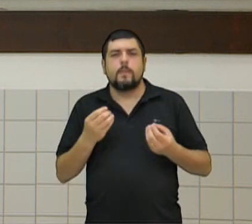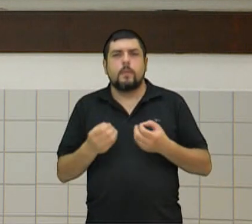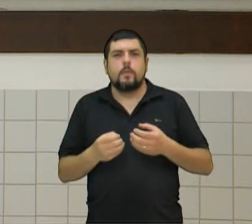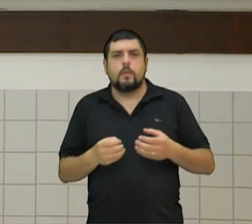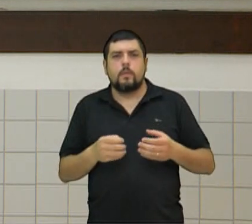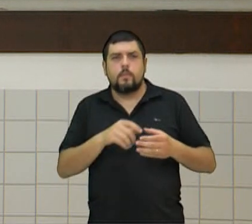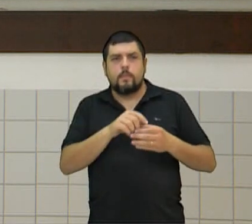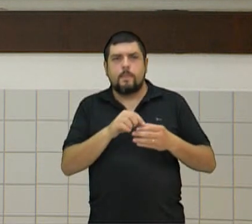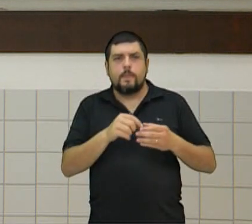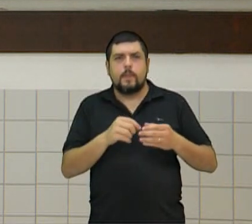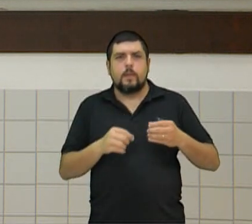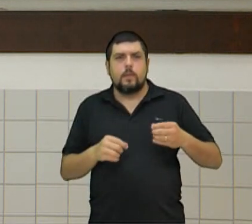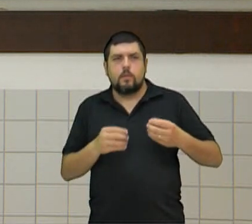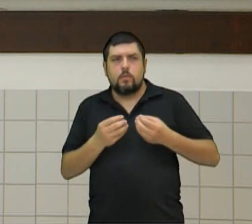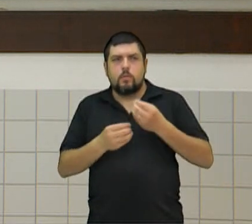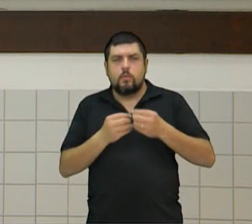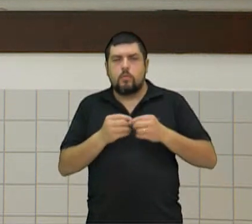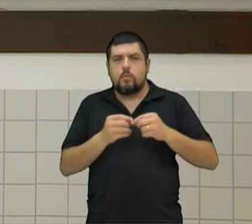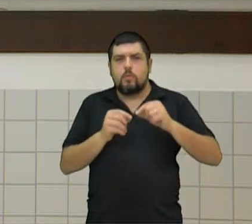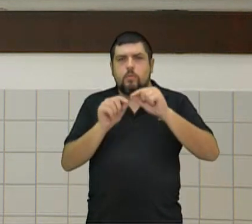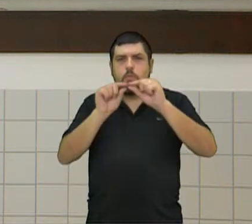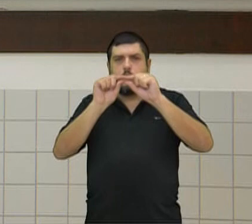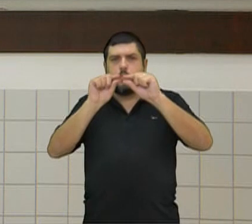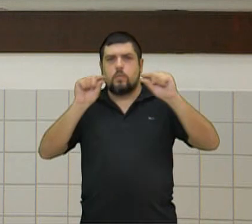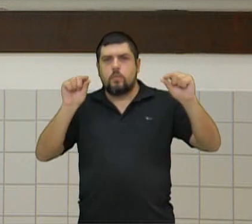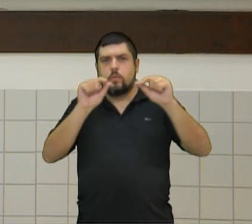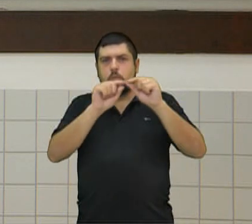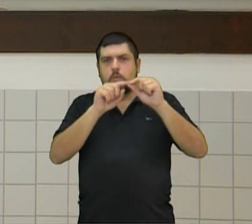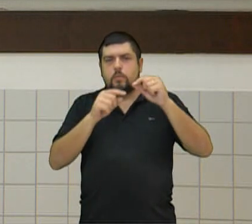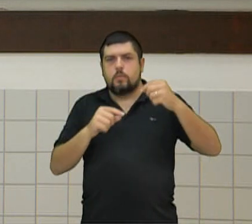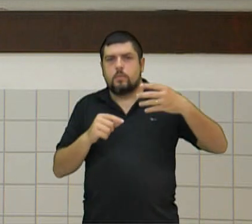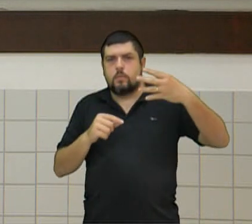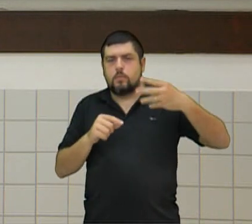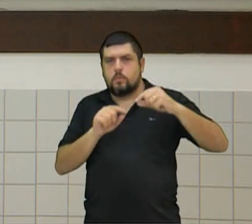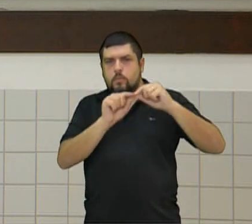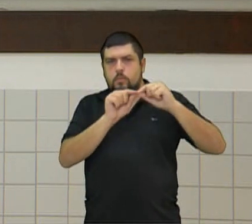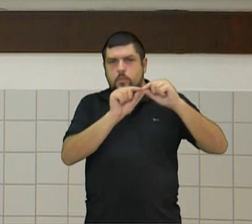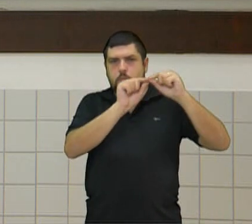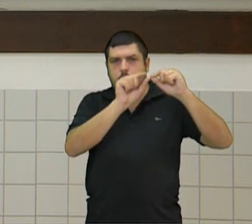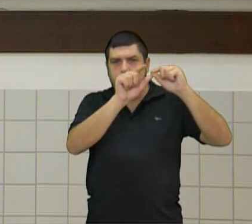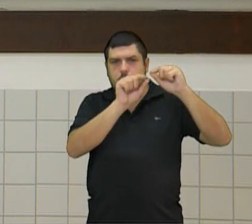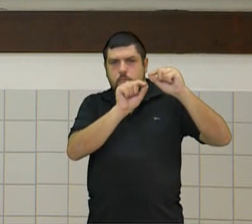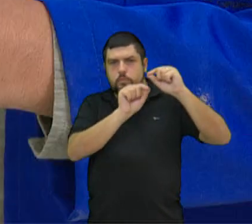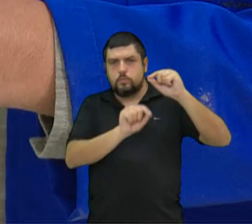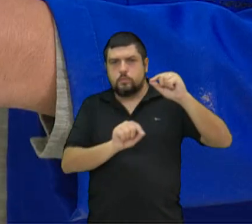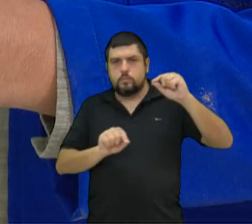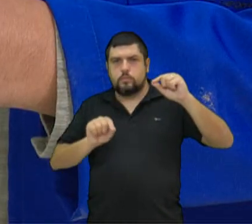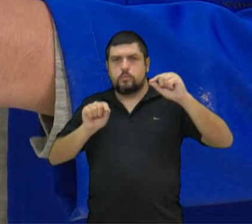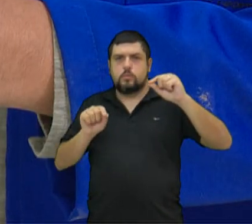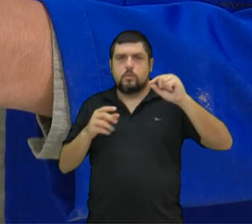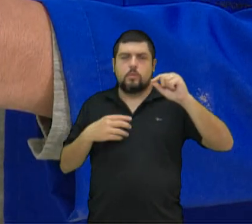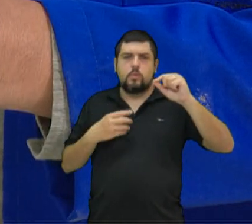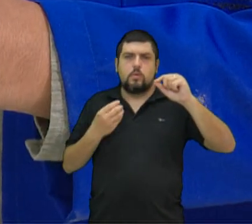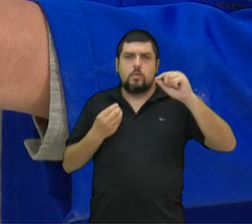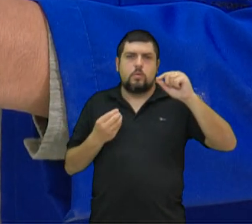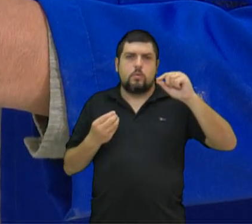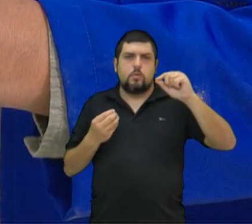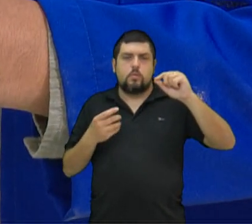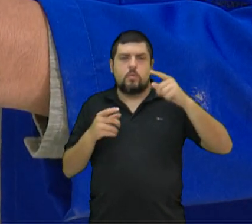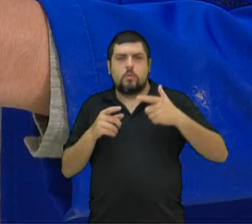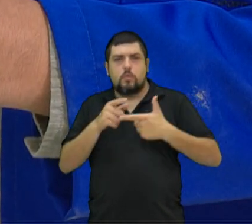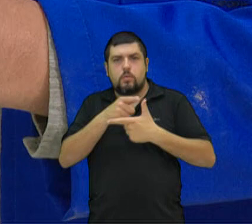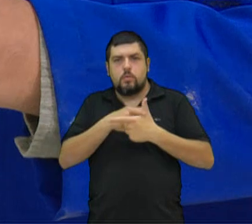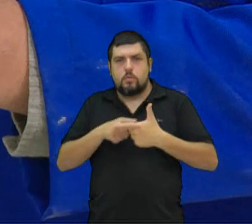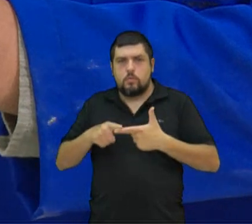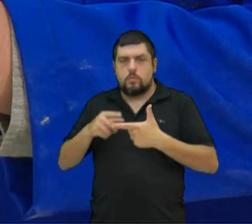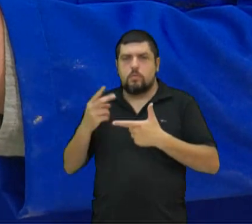gude, 2 bolas de gude, teoricamente. Aqui seria, essas 2 bolas de gude seria dividido por 2 novamente. Então,